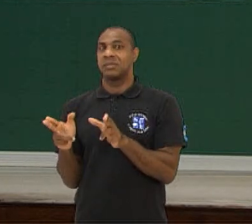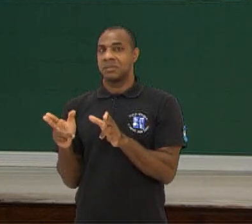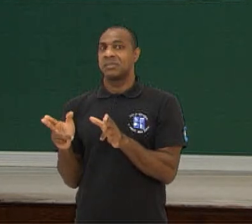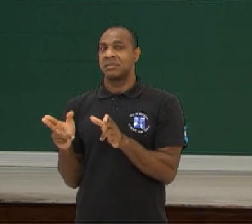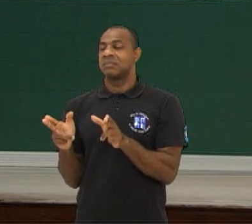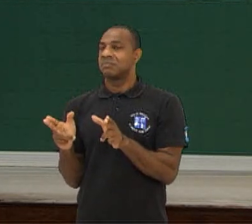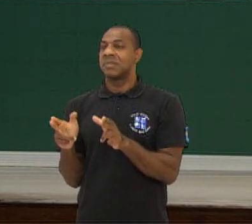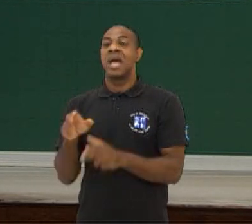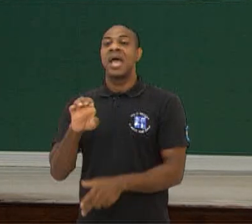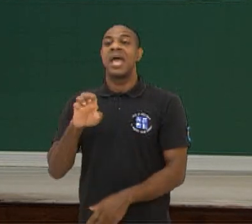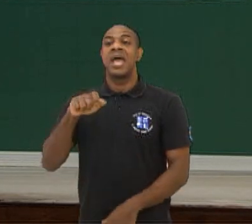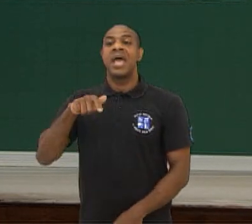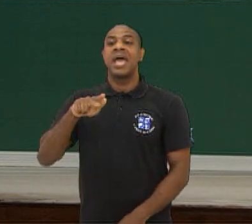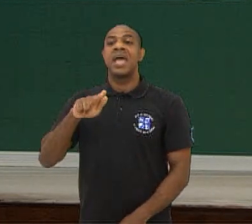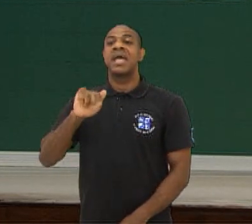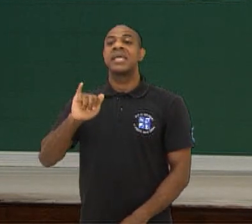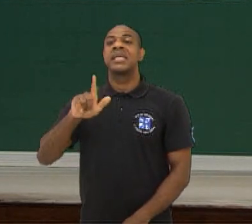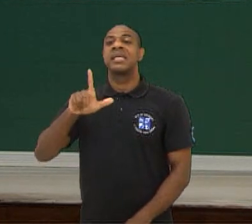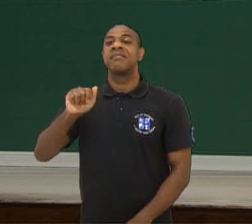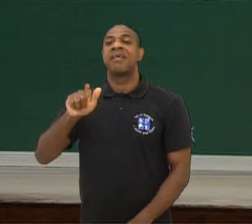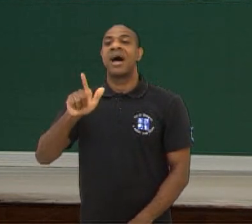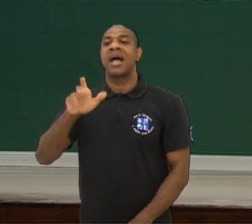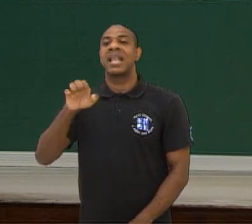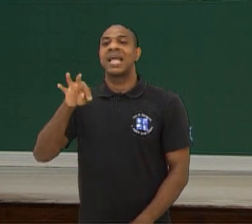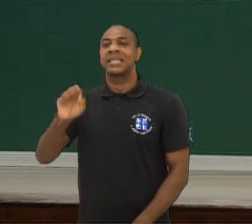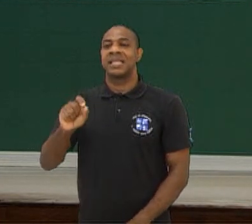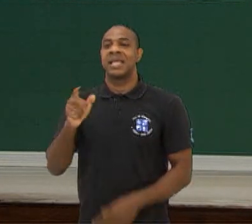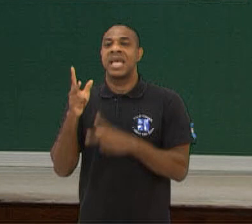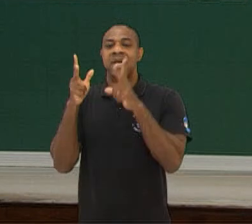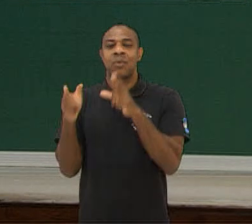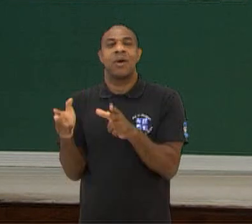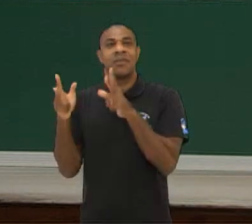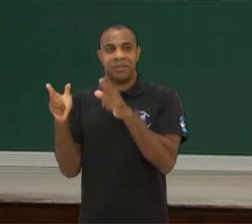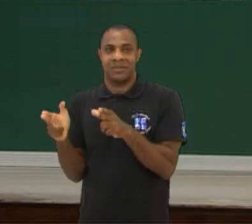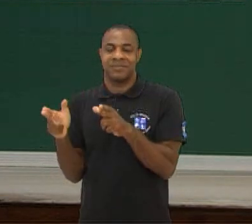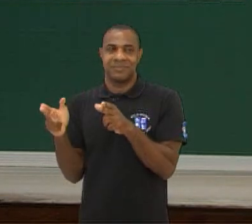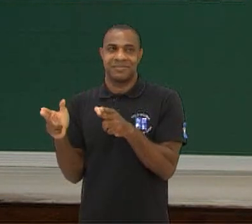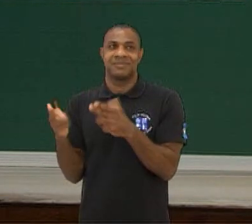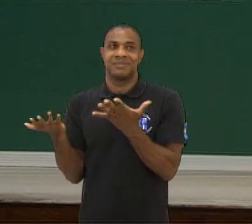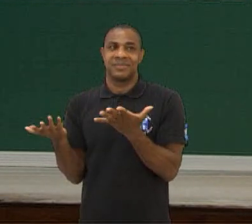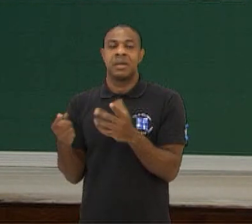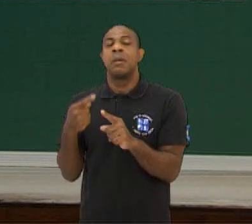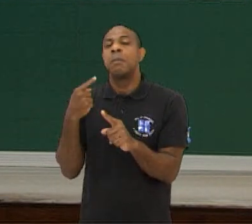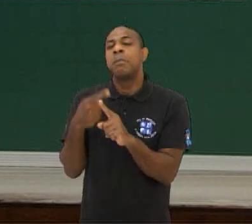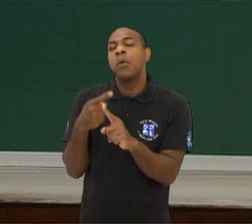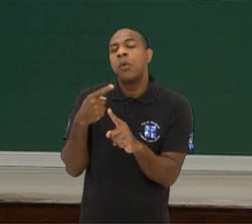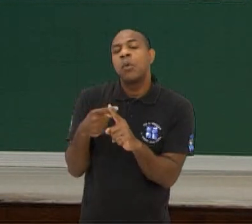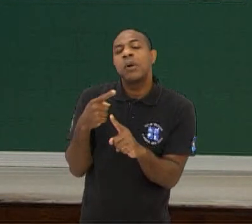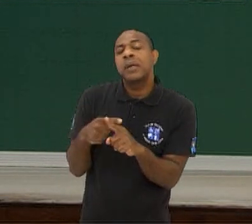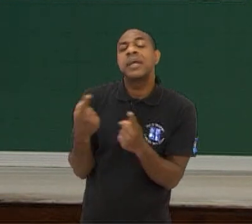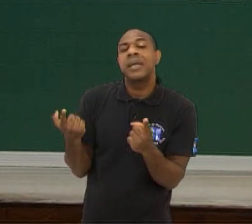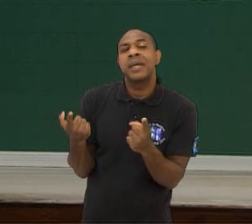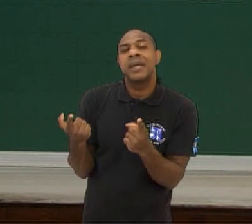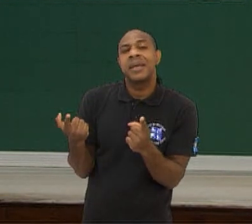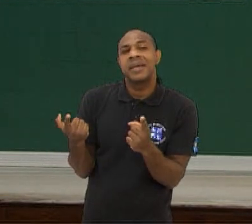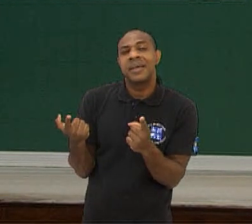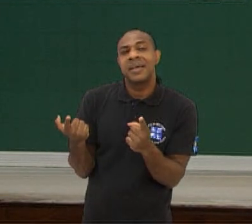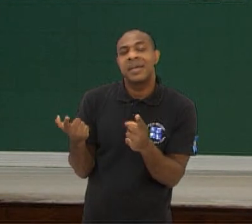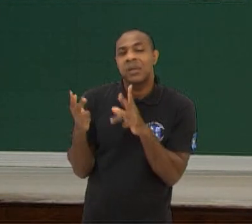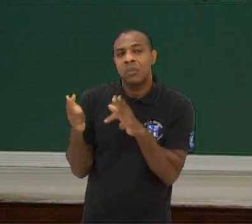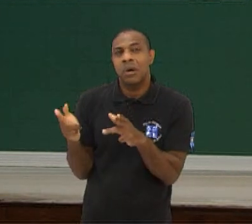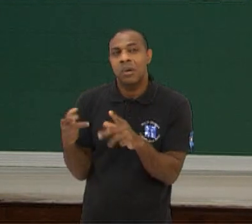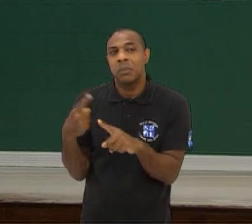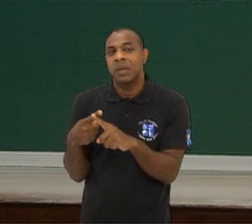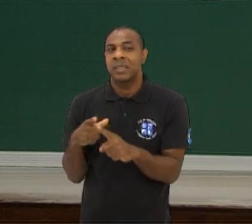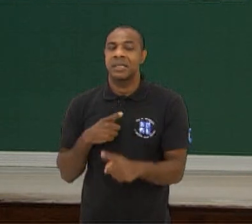é equivalente a 3x menos 5 igual a 4. Por que, gente, elas são equivalentes?